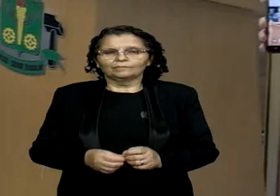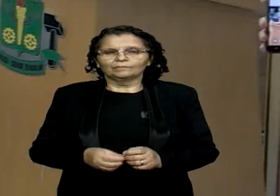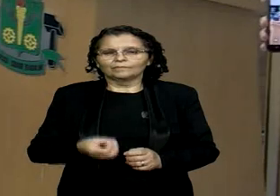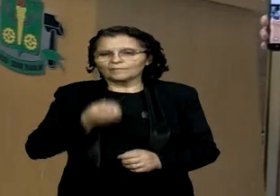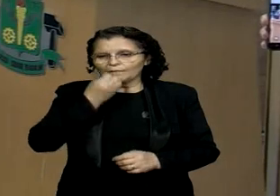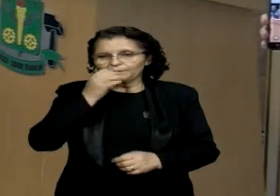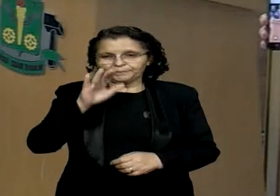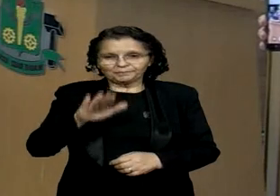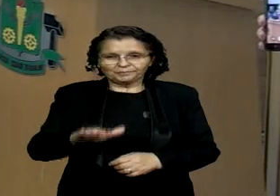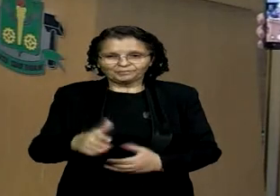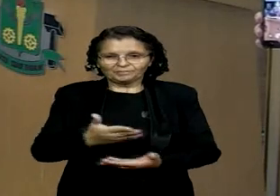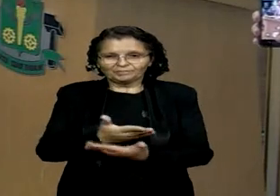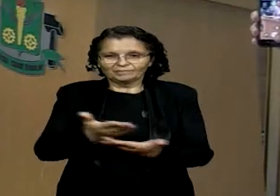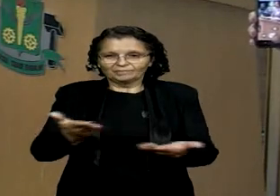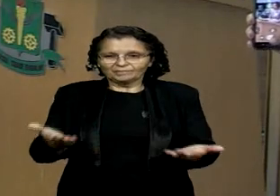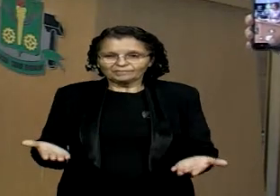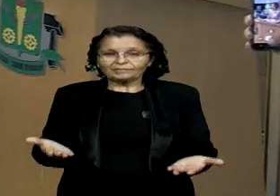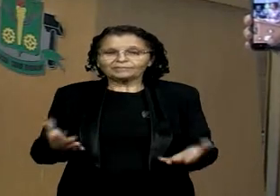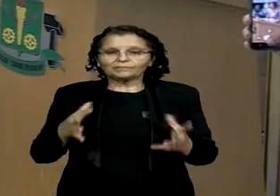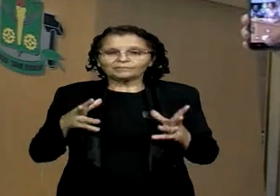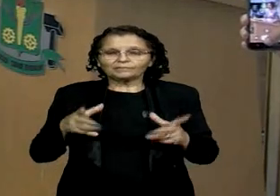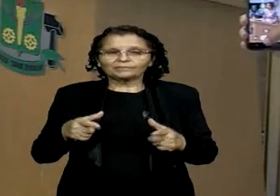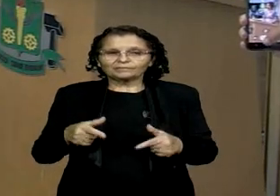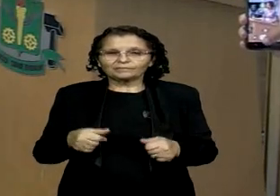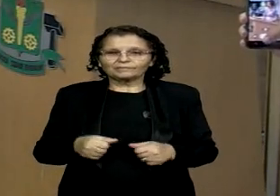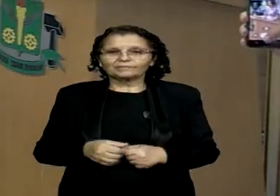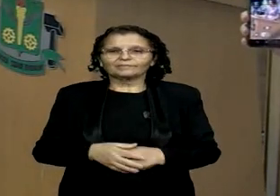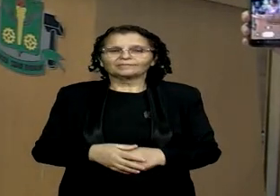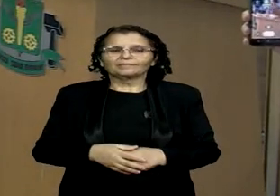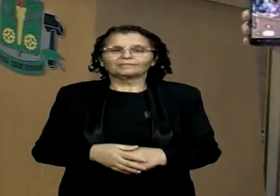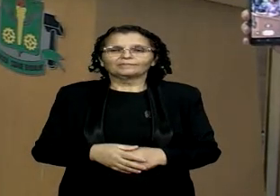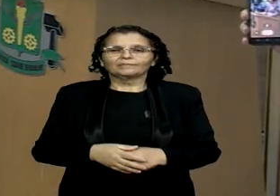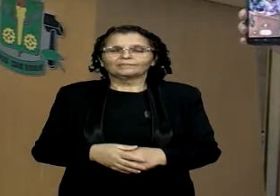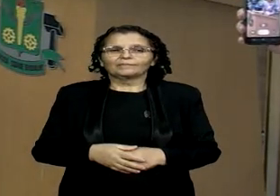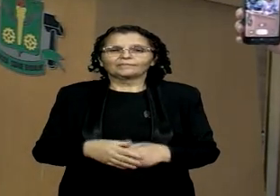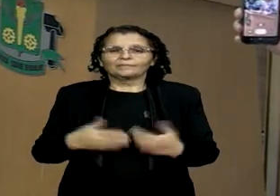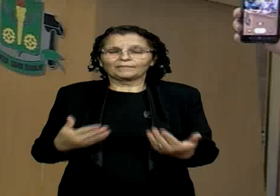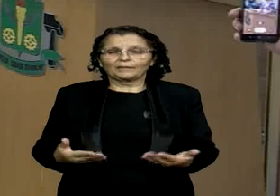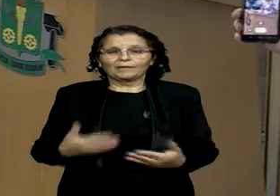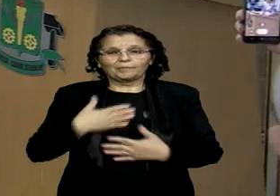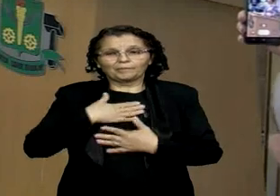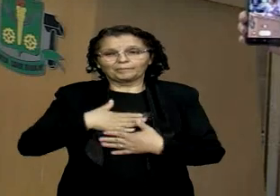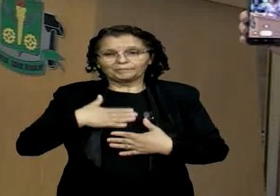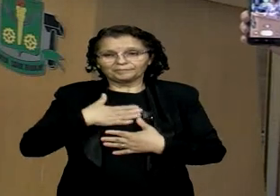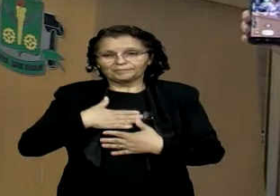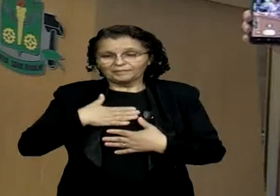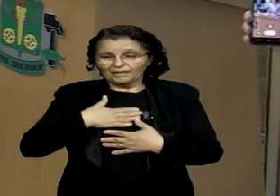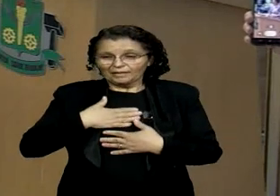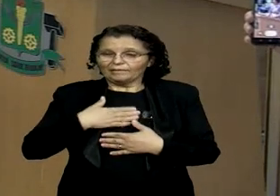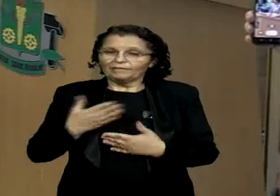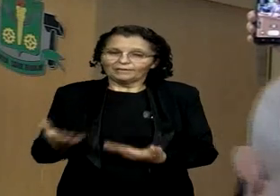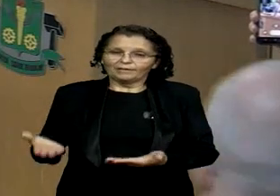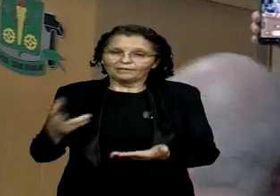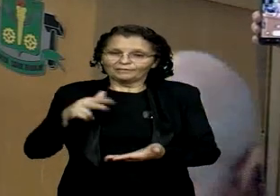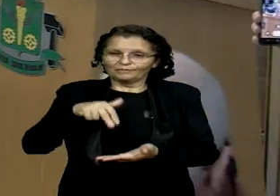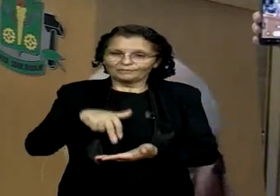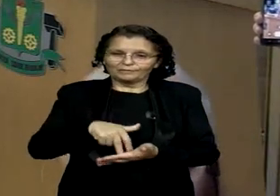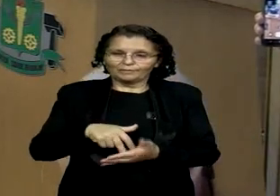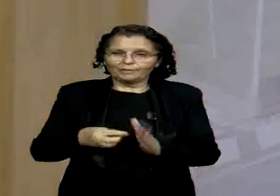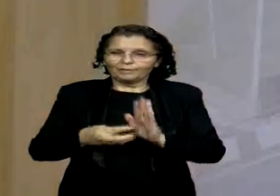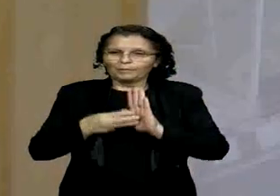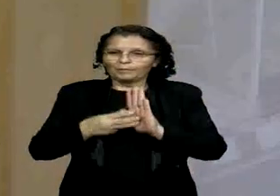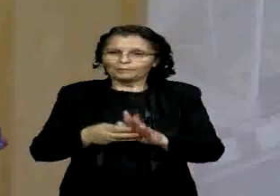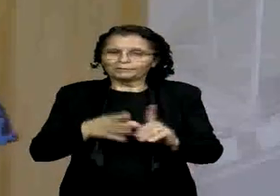Boa tarde a todas, todos e todes. Bom, é um prazer vir aqui hoje fazer essa moção